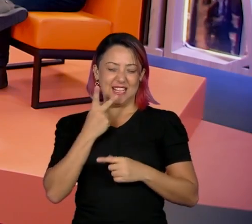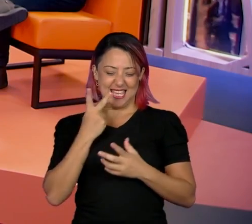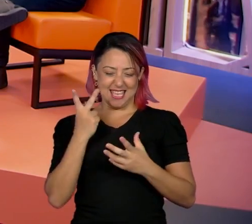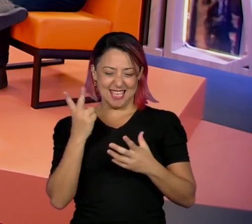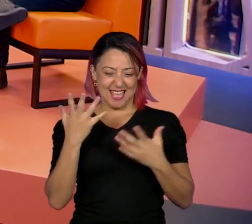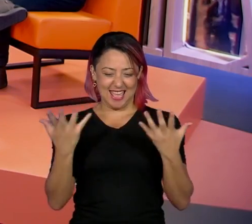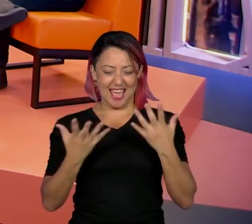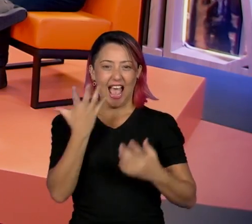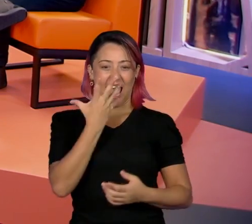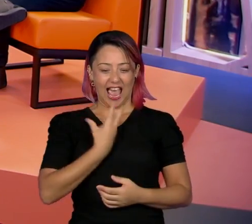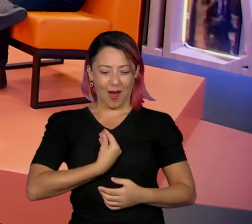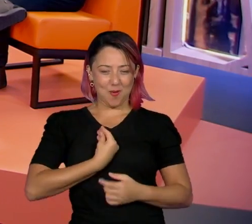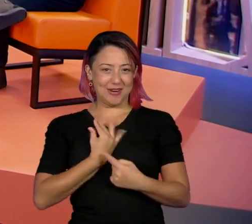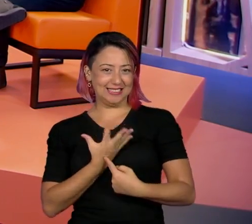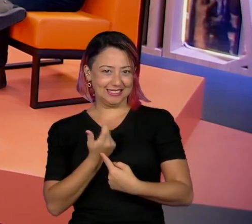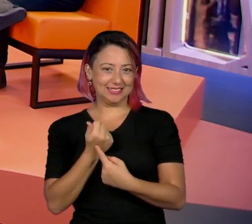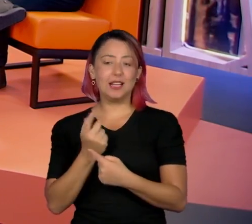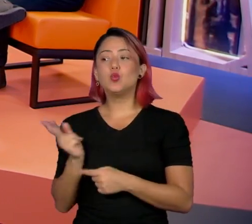tal.